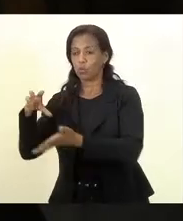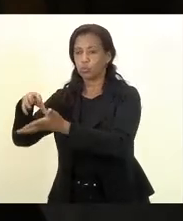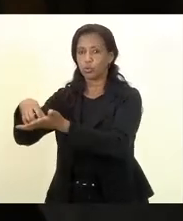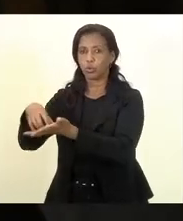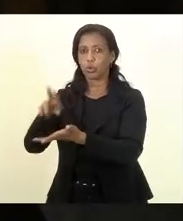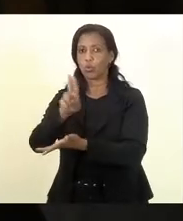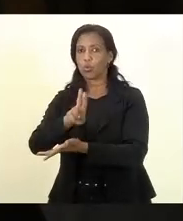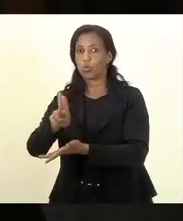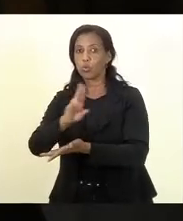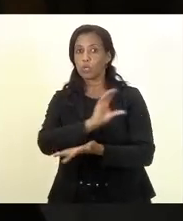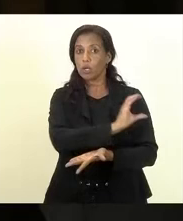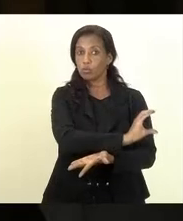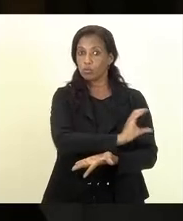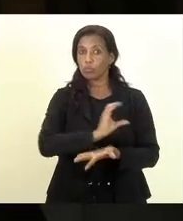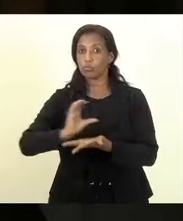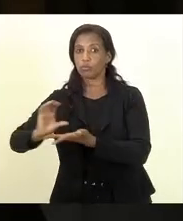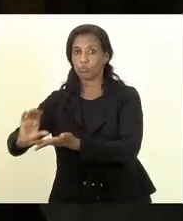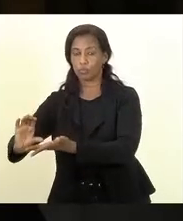do FUSPOM. Até porque,